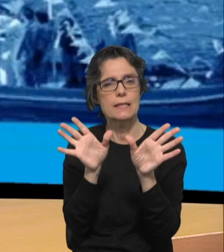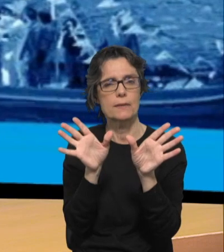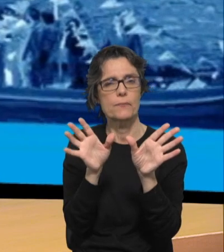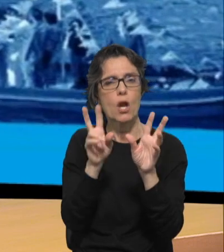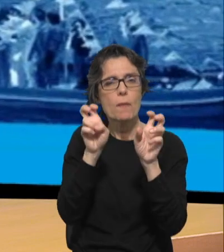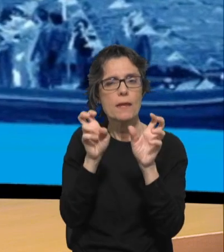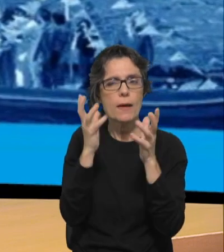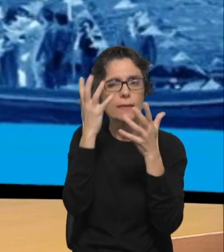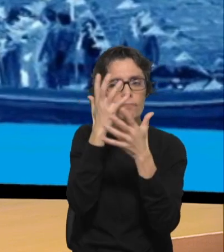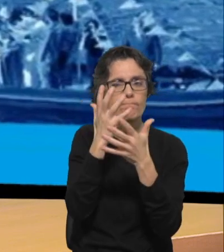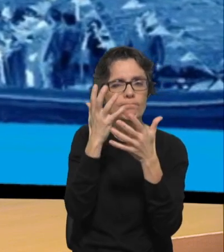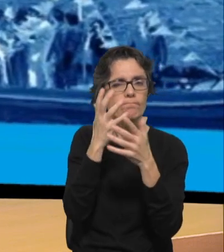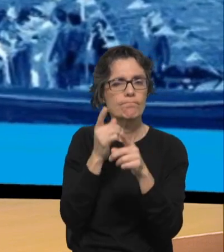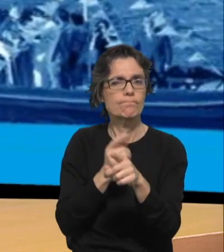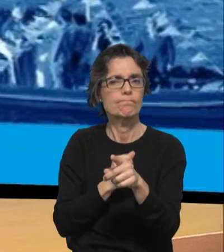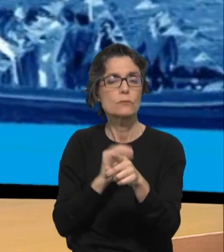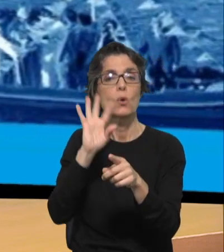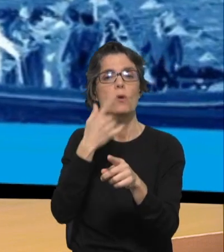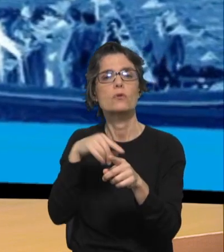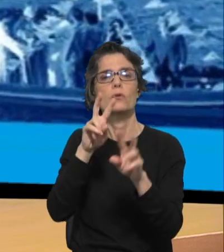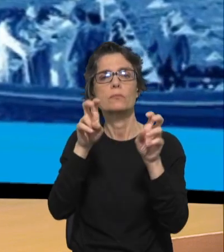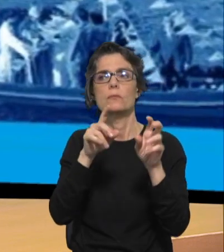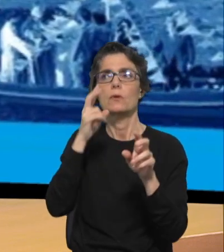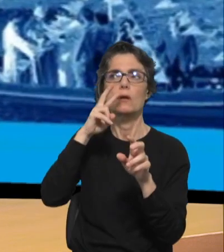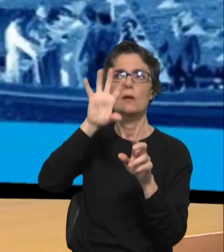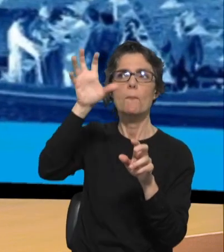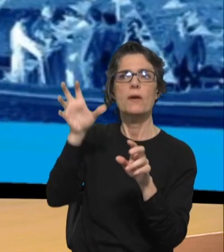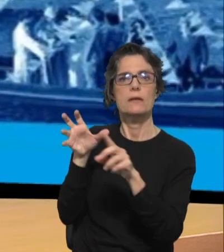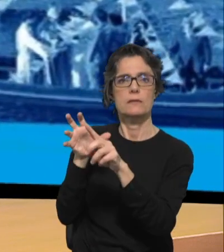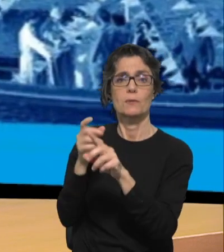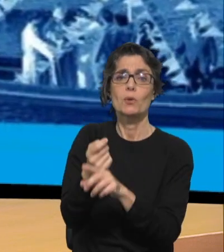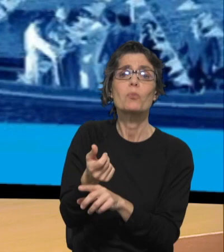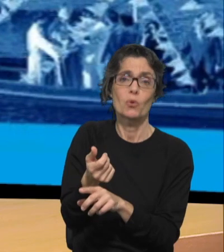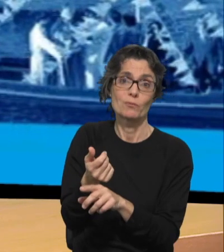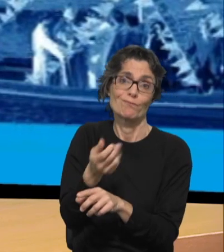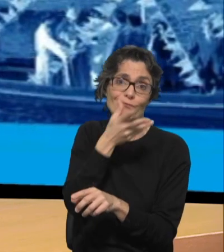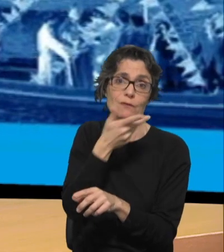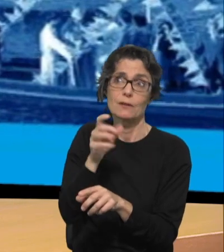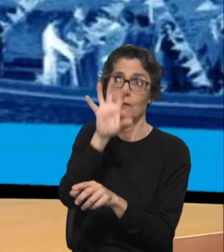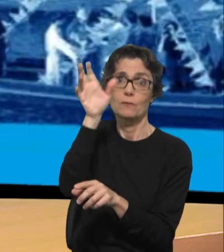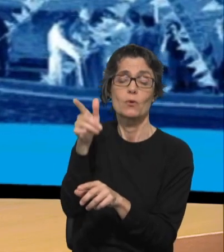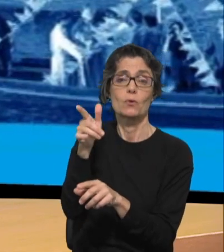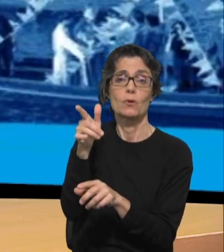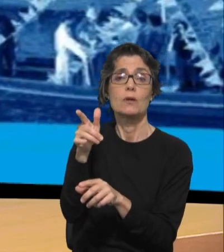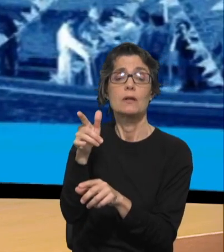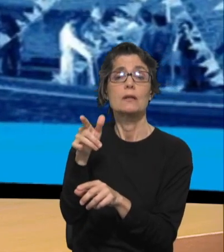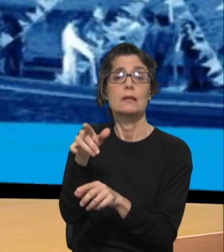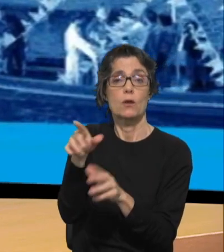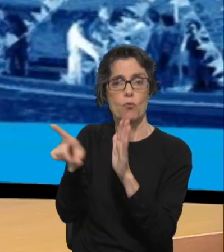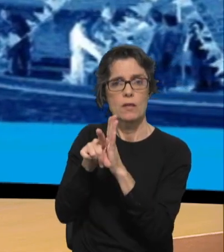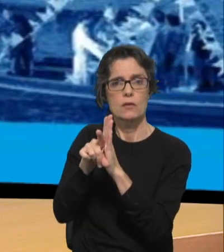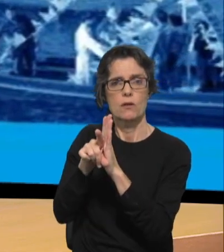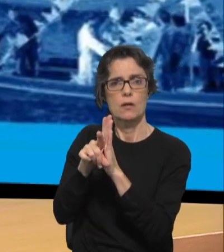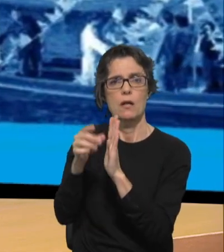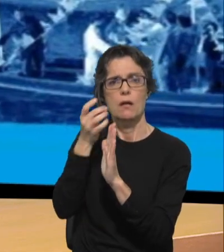mistificações. E é um tema que, quando nós olhamos para os países, que felizmente são poucos no mundo inteiro, que seguiram pela via de uma legislação que